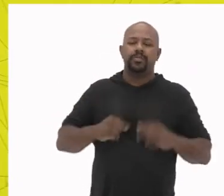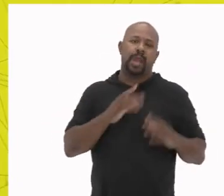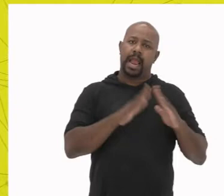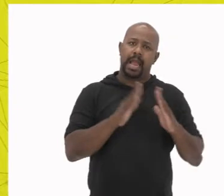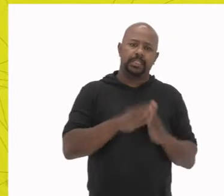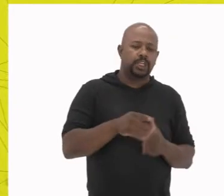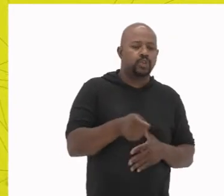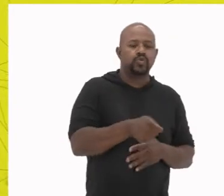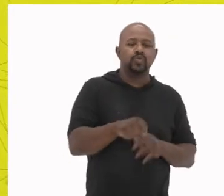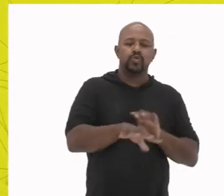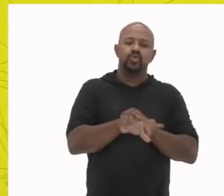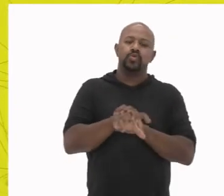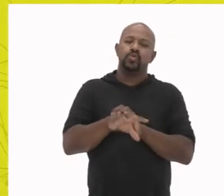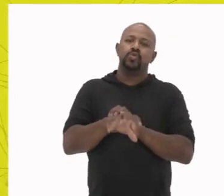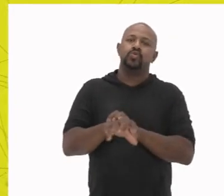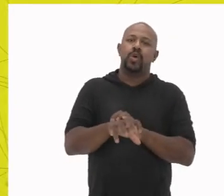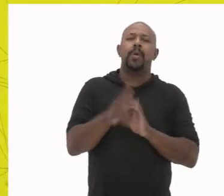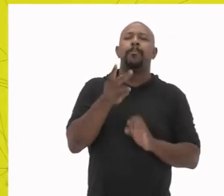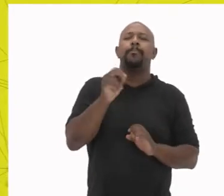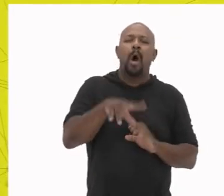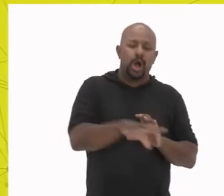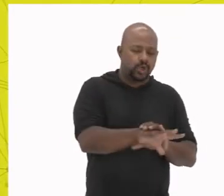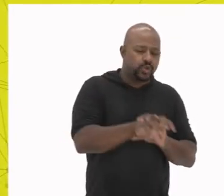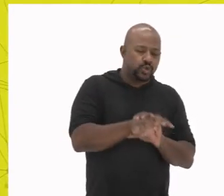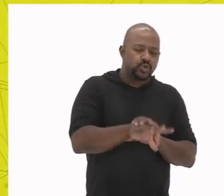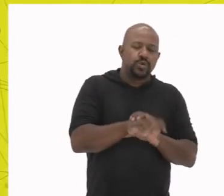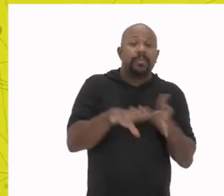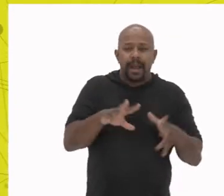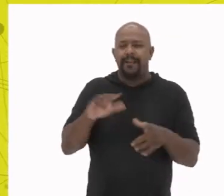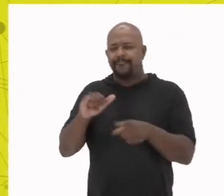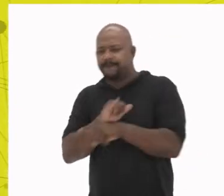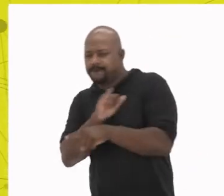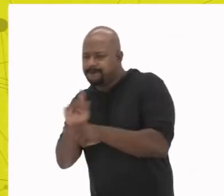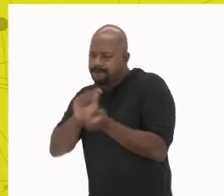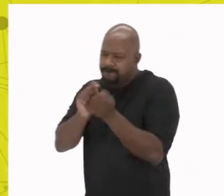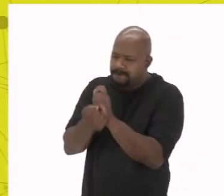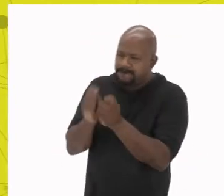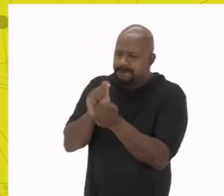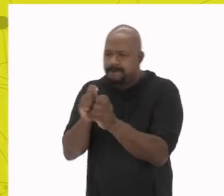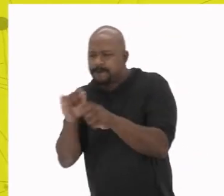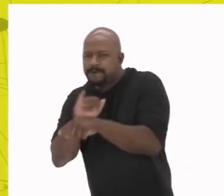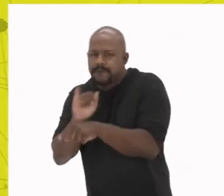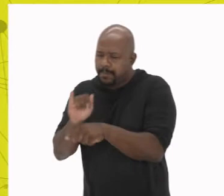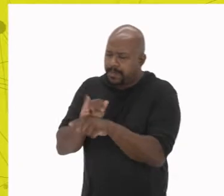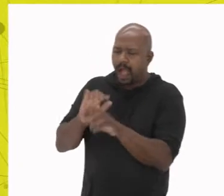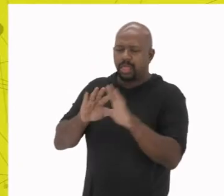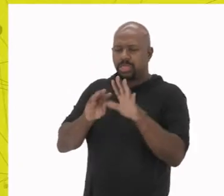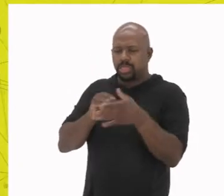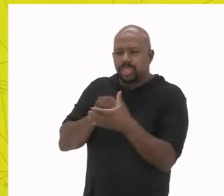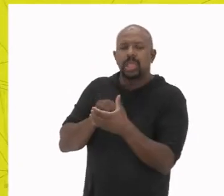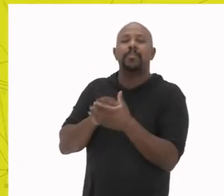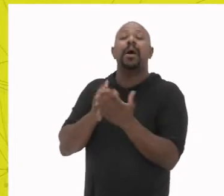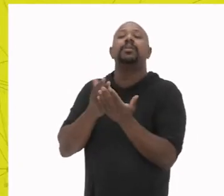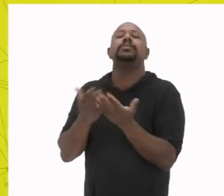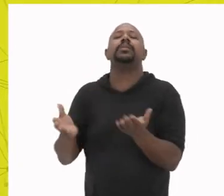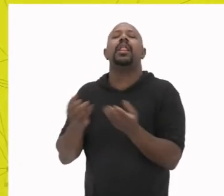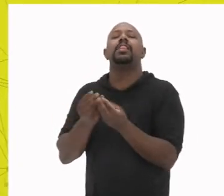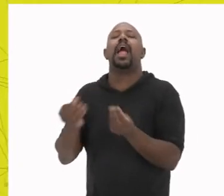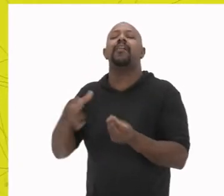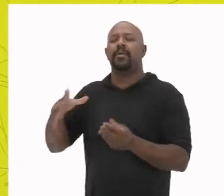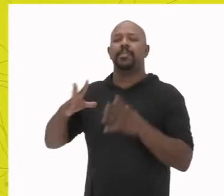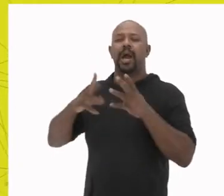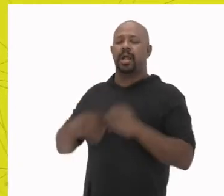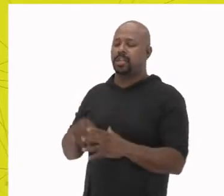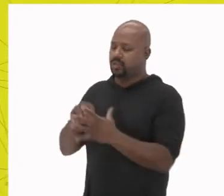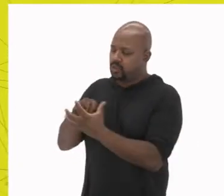com potência para a limpeza de uma casa, mas que, adaptado com tecidos e filtros na saída de sucção de ar, diminuem